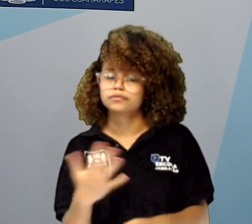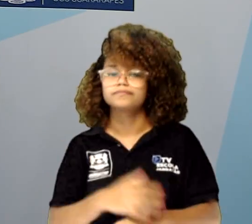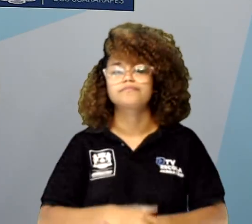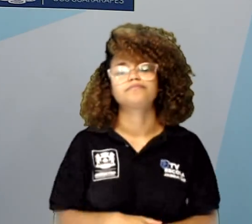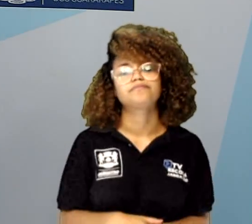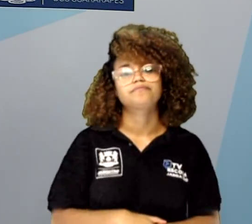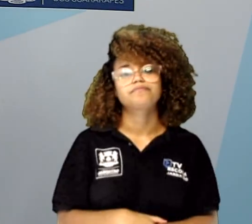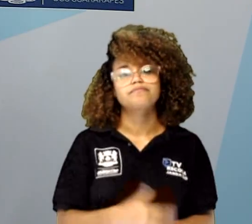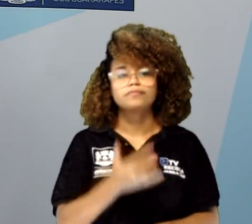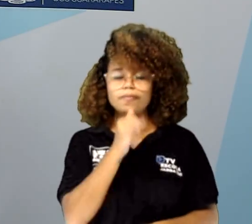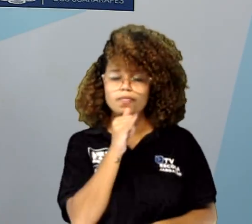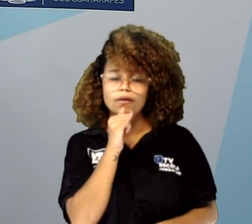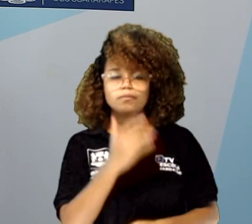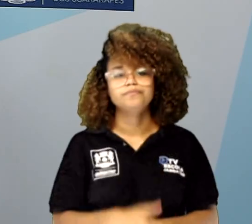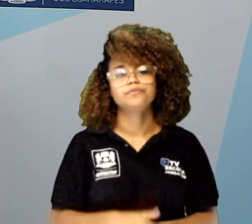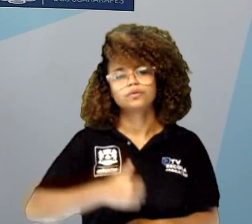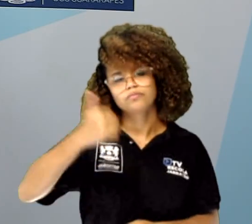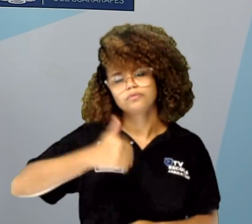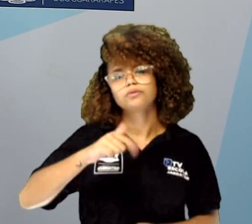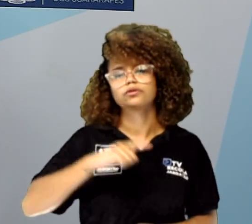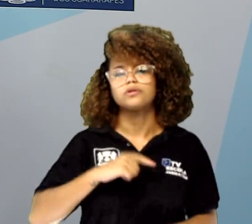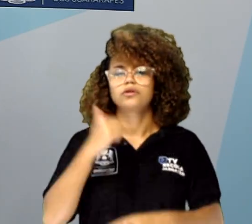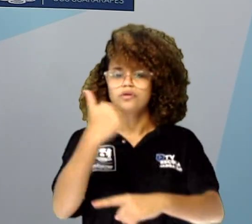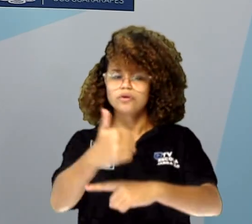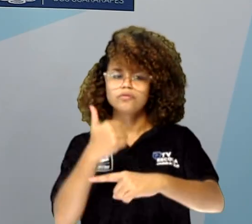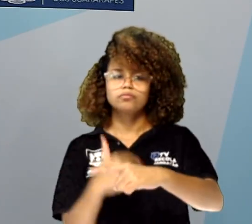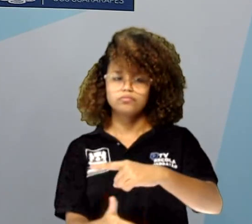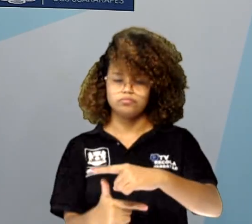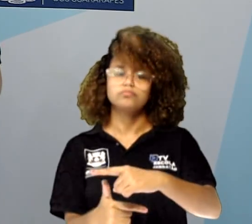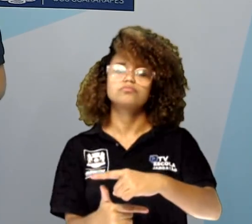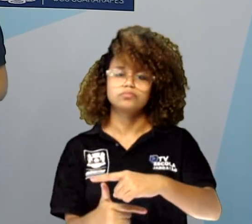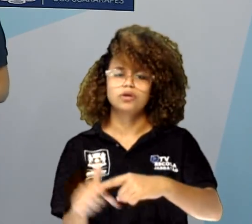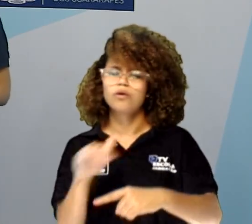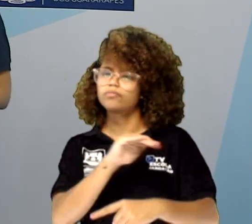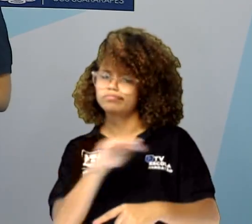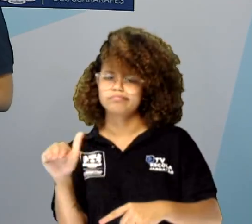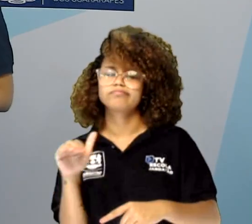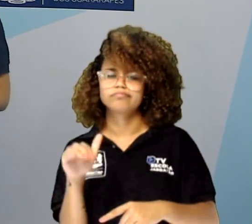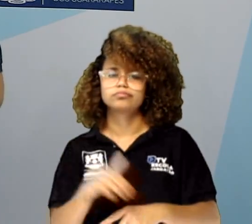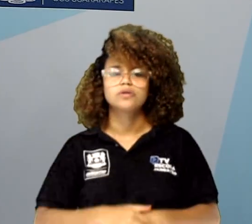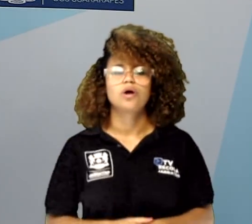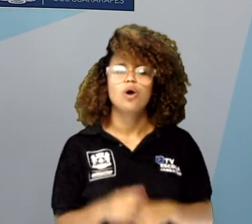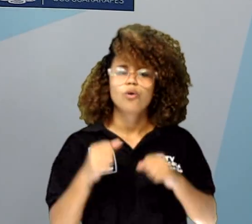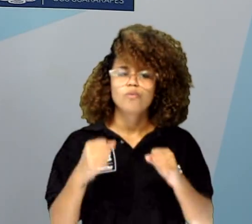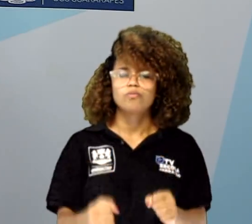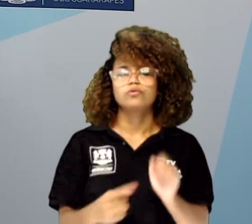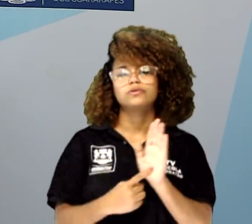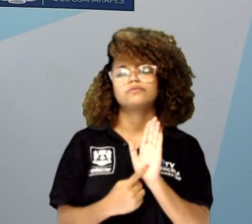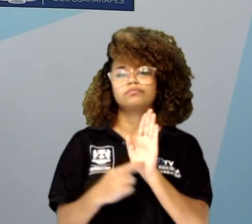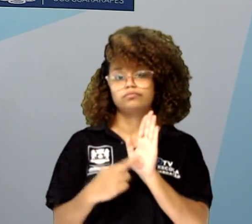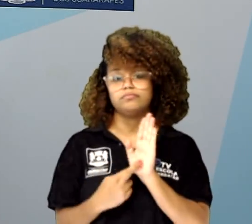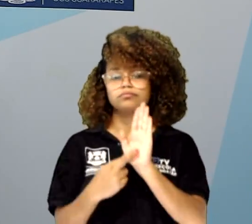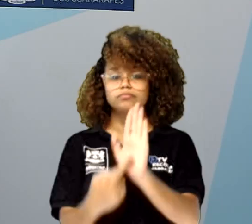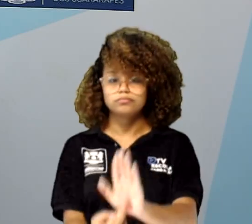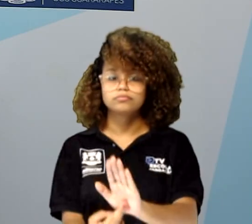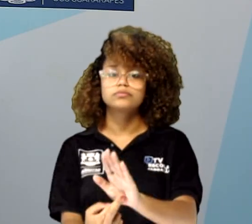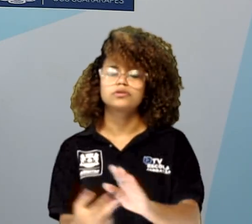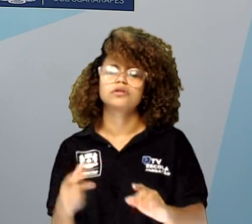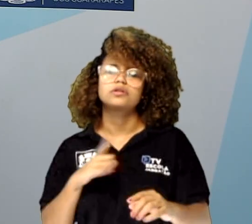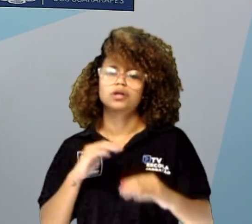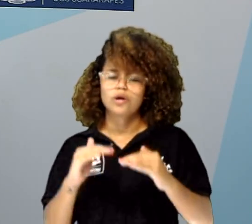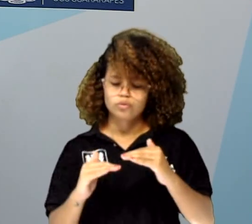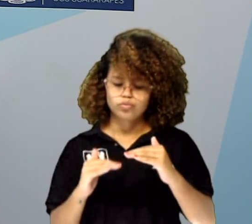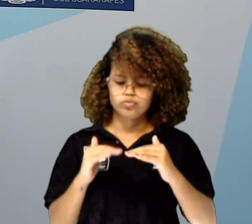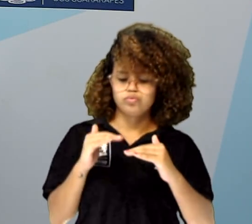ó? Nesse primeiro momento a gente tem aqui 1/2, que é 1/2, né? Então eu posso representar que essa parte que está carregada